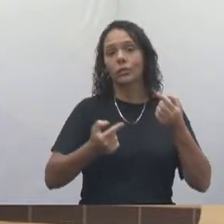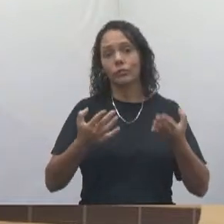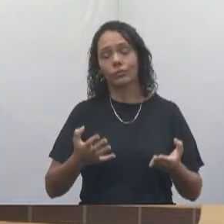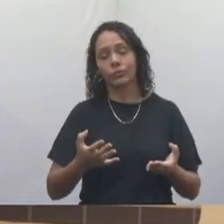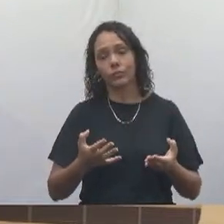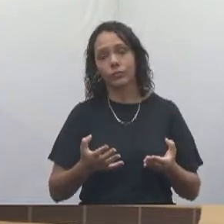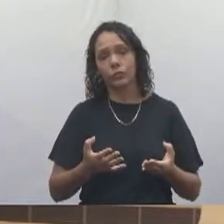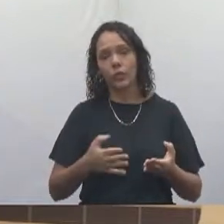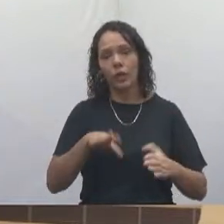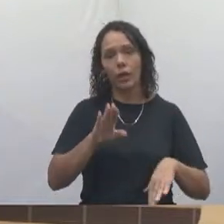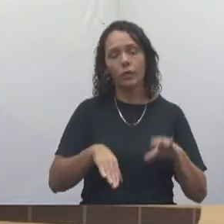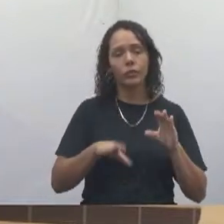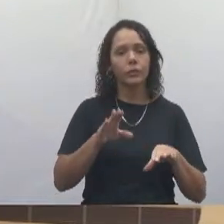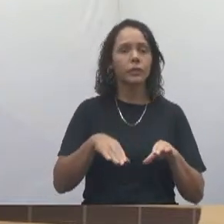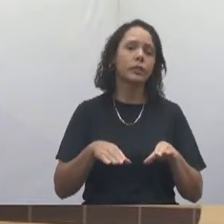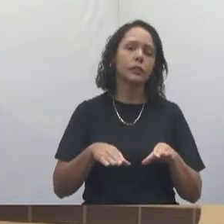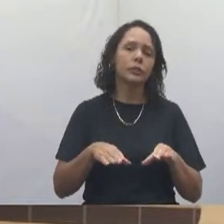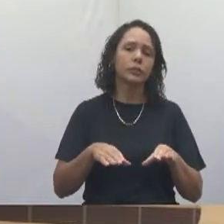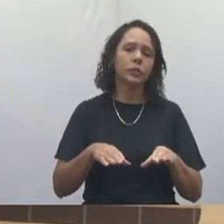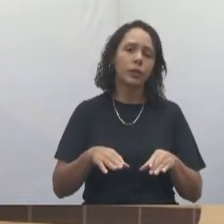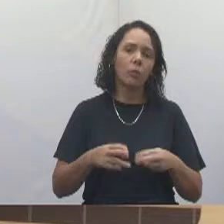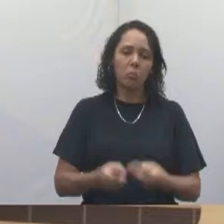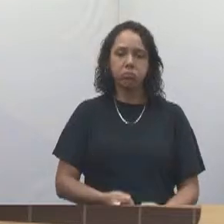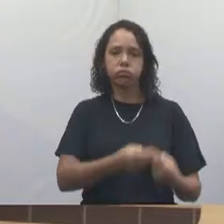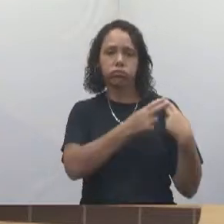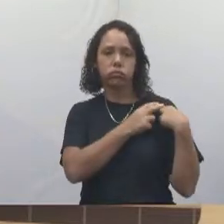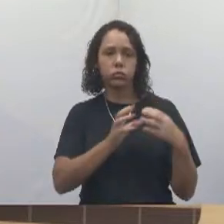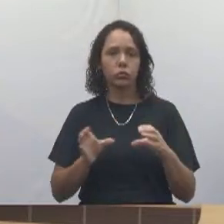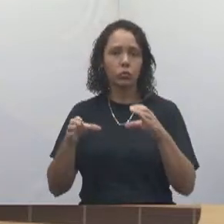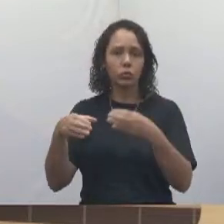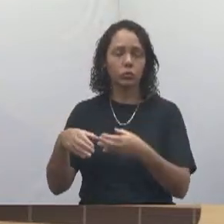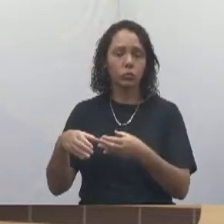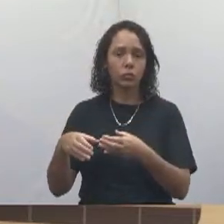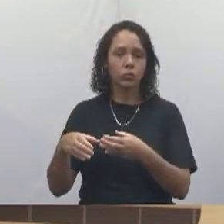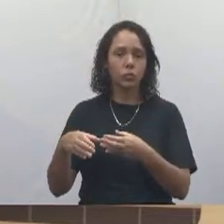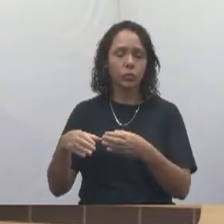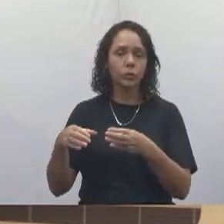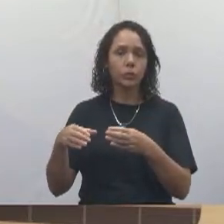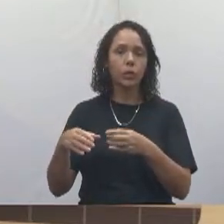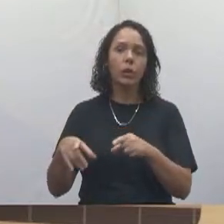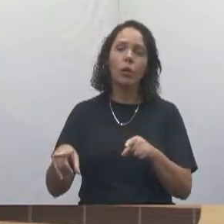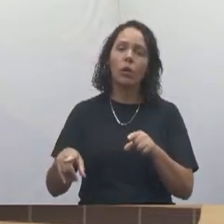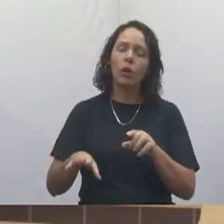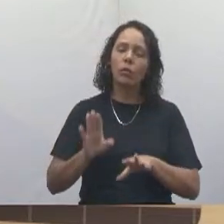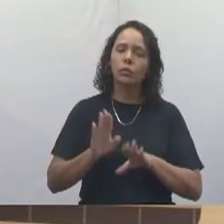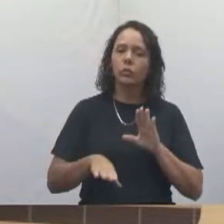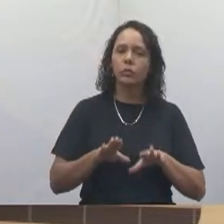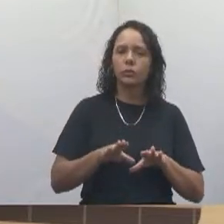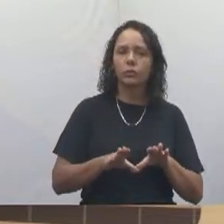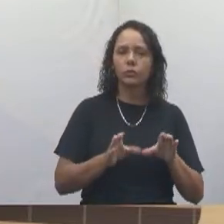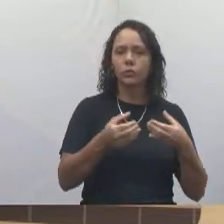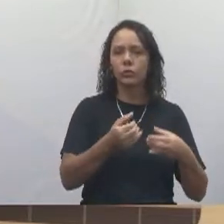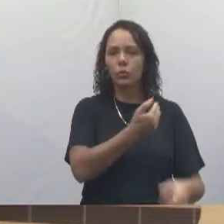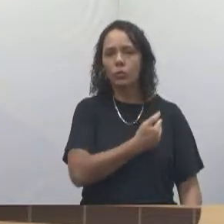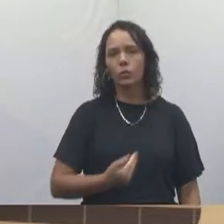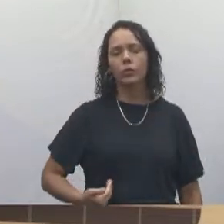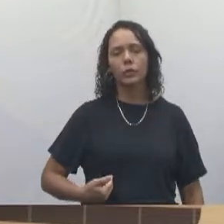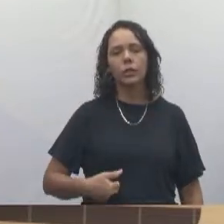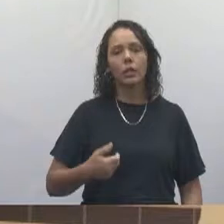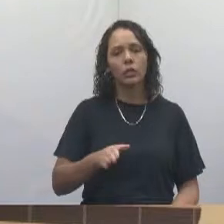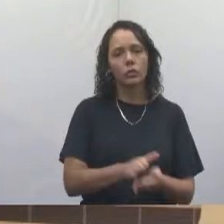Congresso Nacional, ora do próprio governo federal. Jacareí precisou, pelos dados oficiais, de 9,5